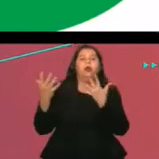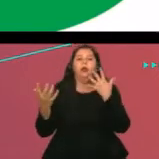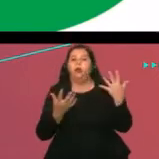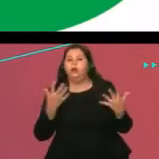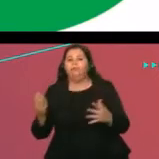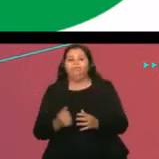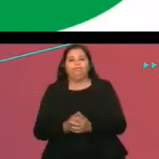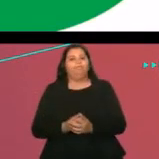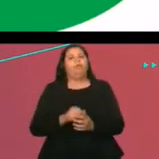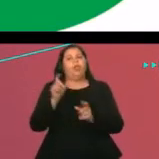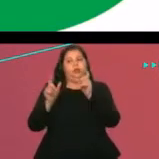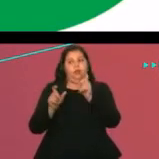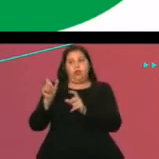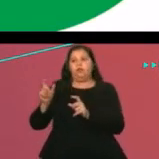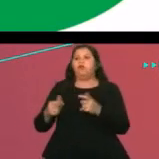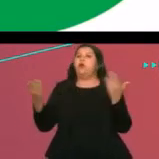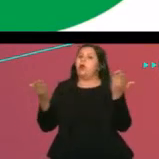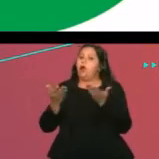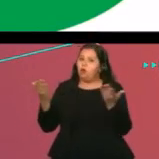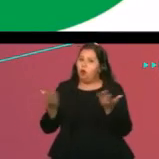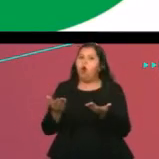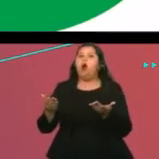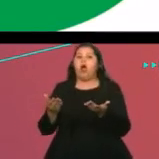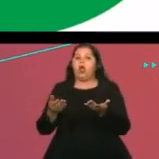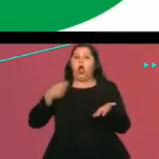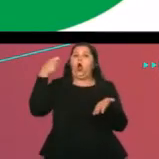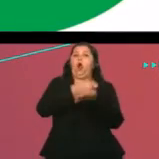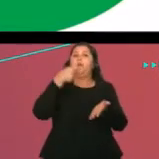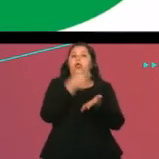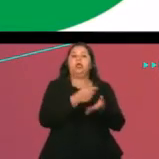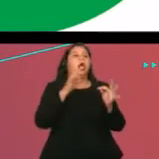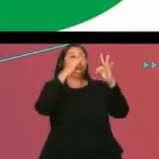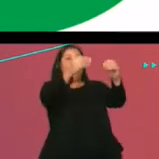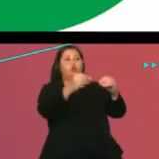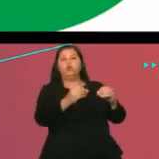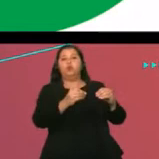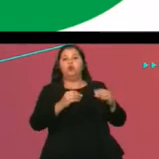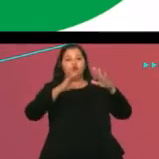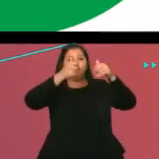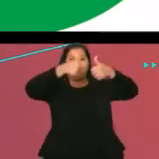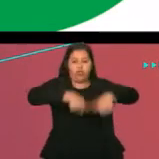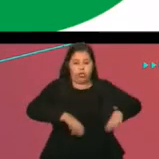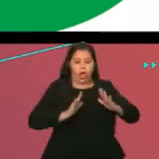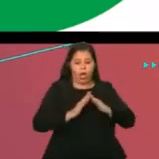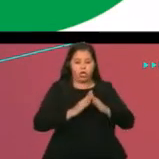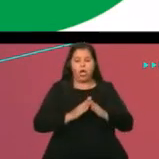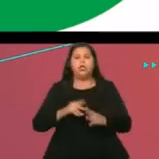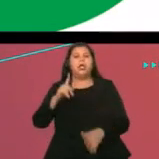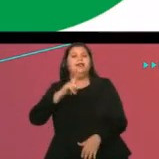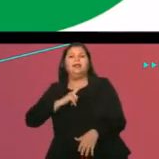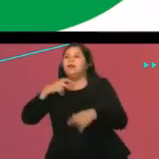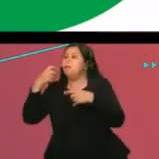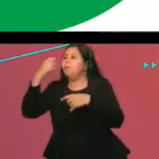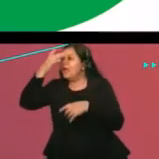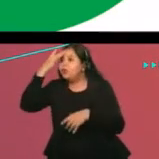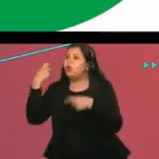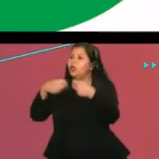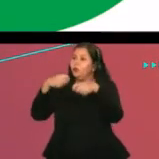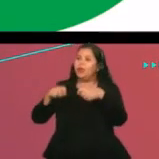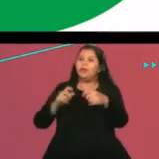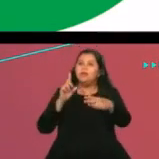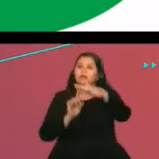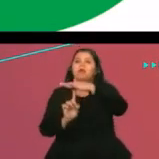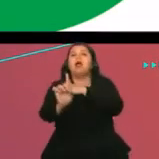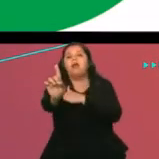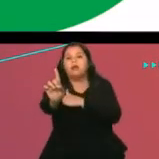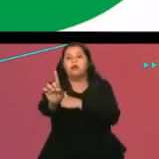das pessoas agora entender quererem que todo mundo ficasse em casa tem pessoas que dependem do seu trabalho não